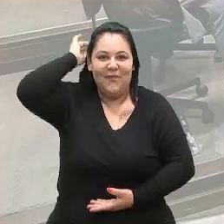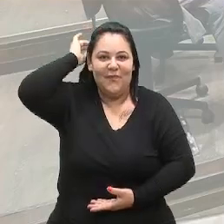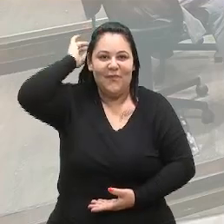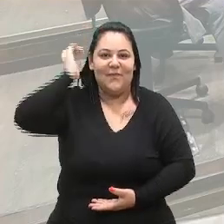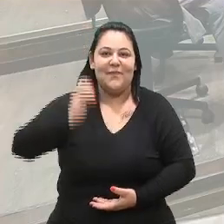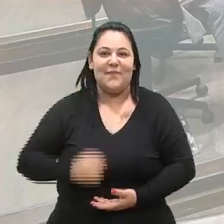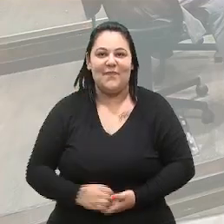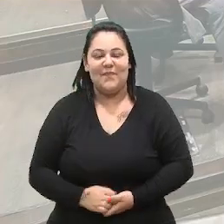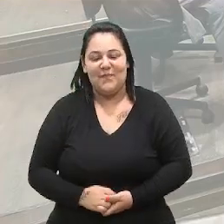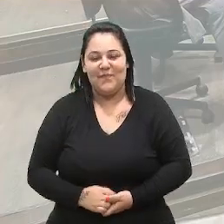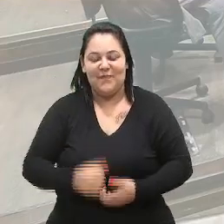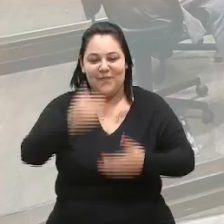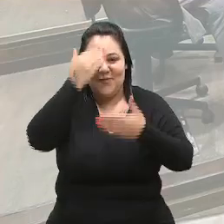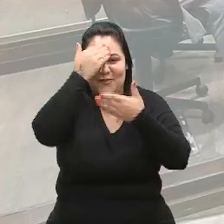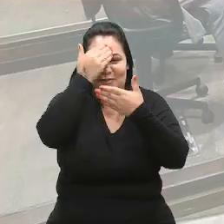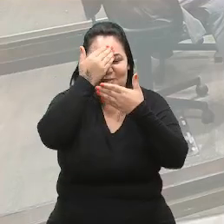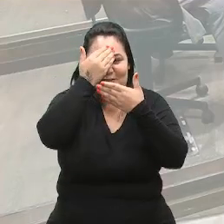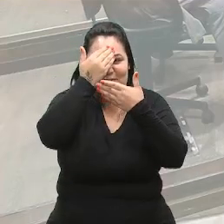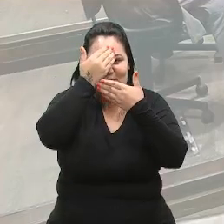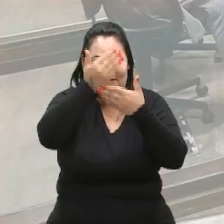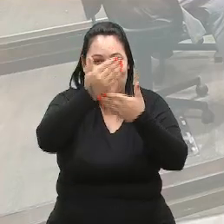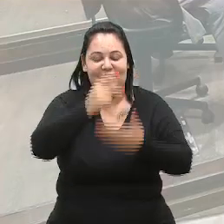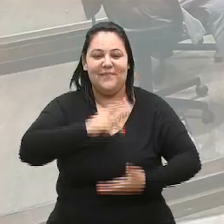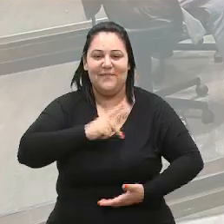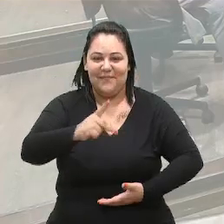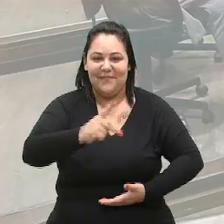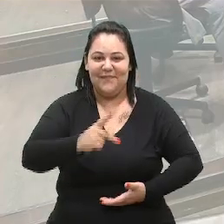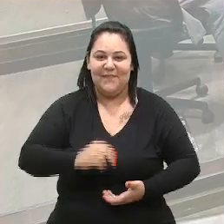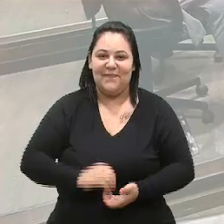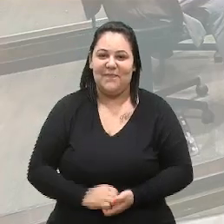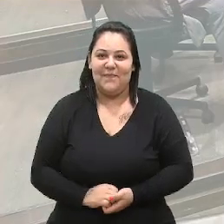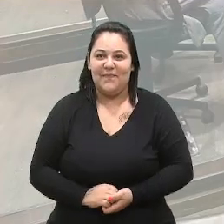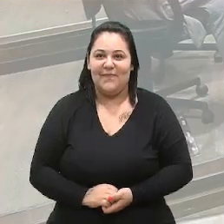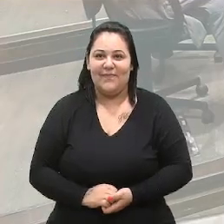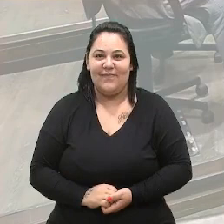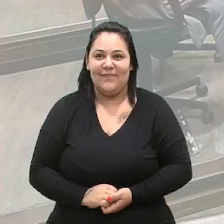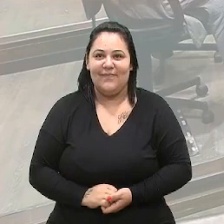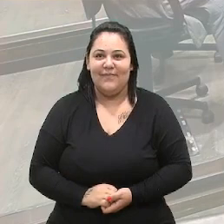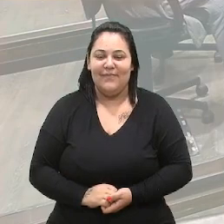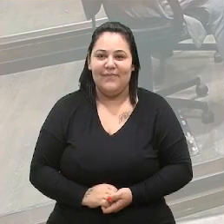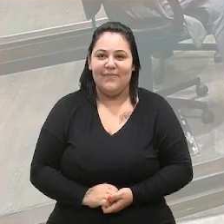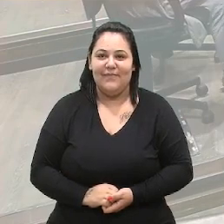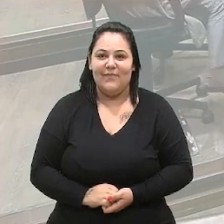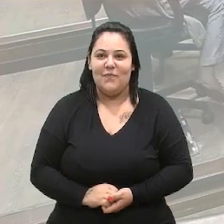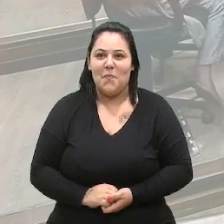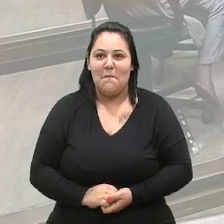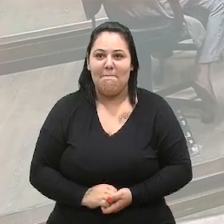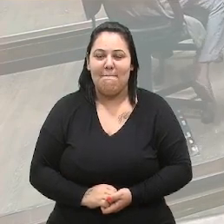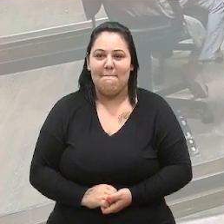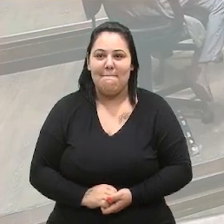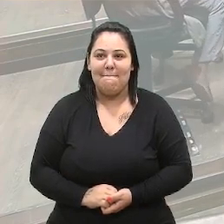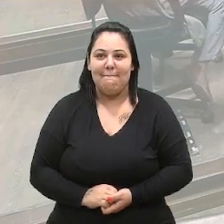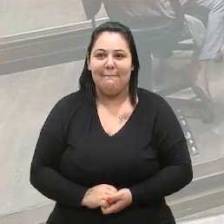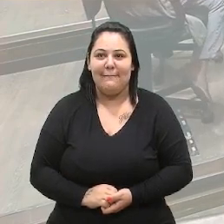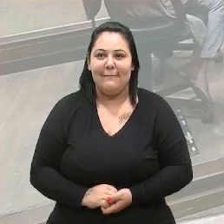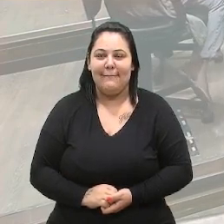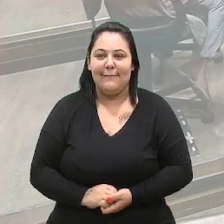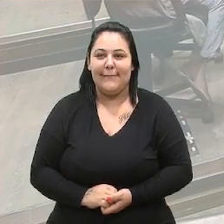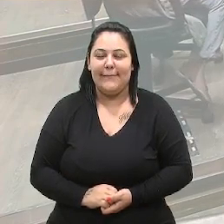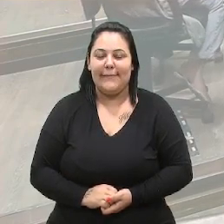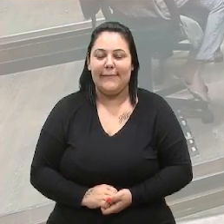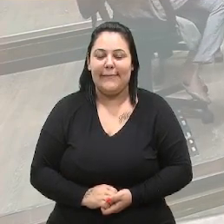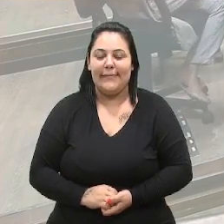Obrigado, presidente, nobres pares. Olha, vereador D'Ambrosio, que